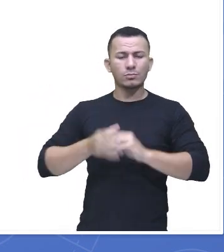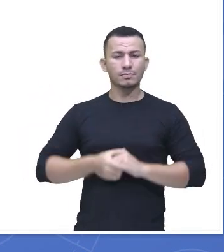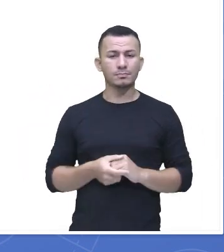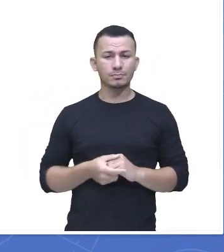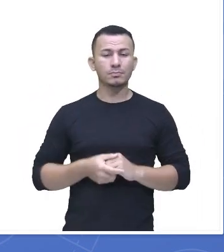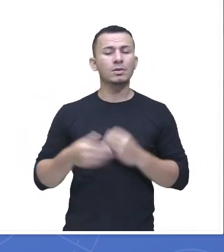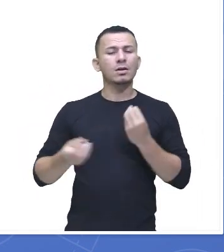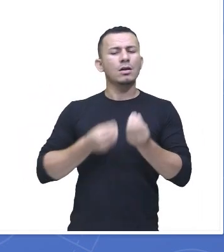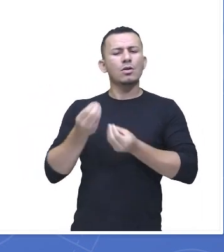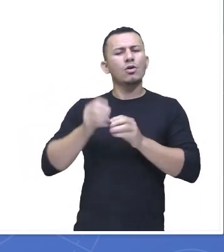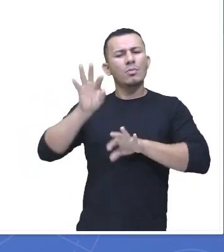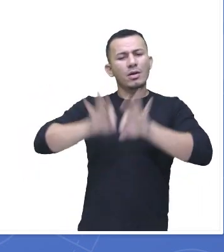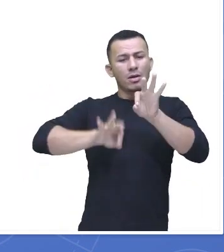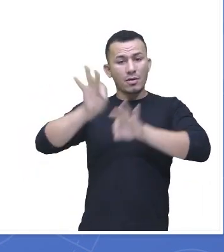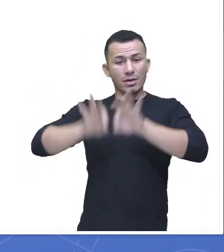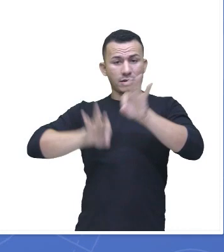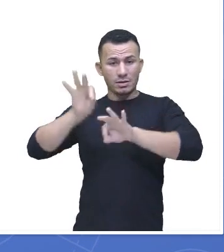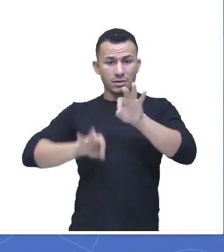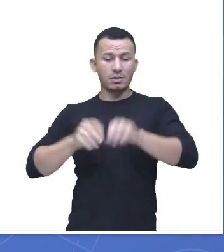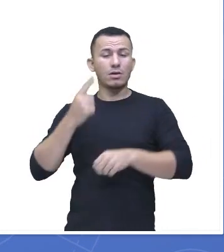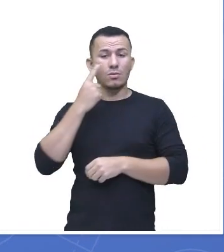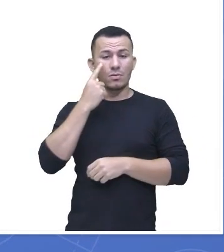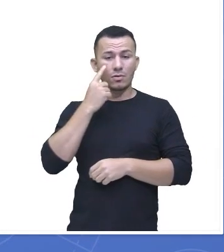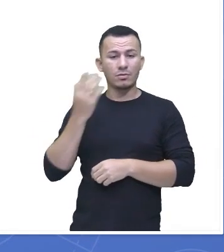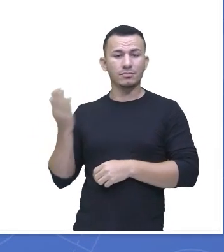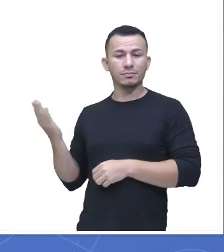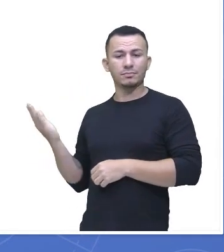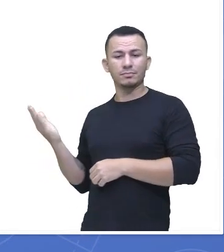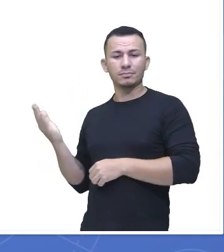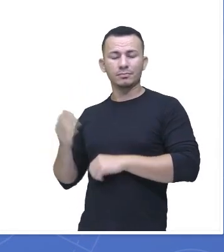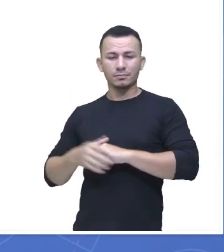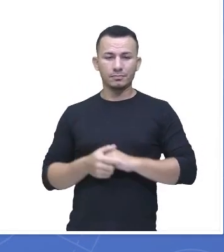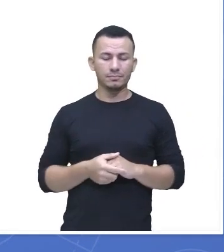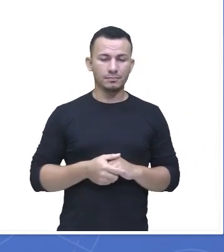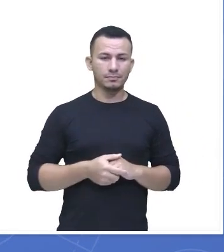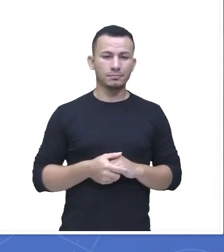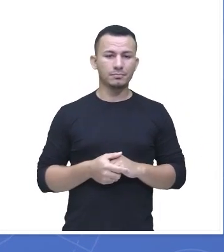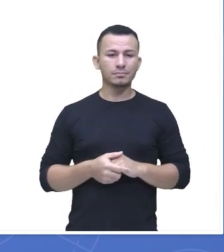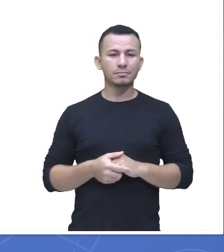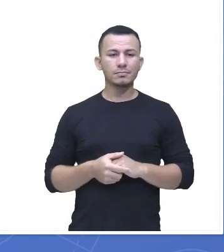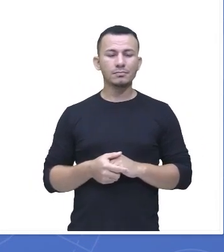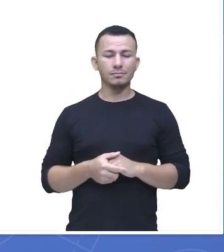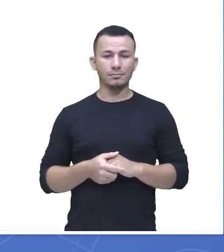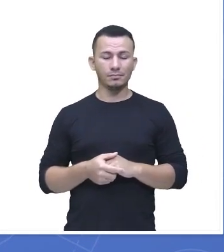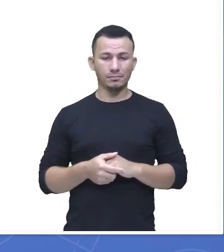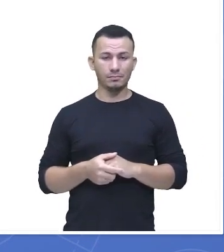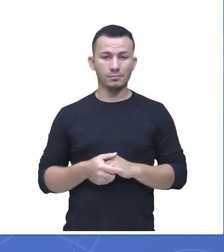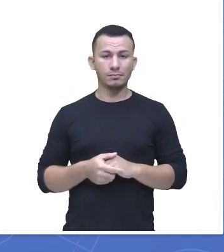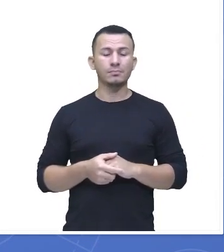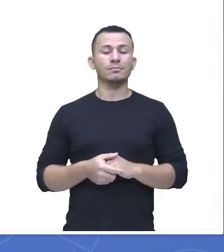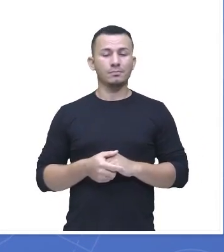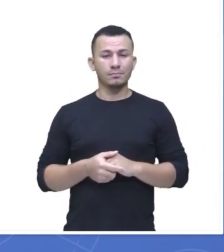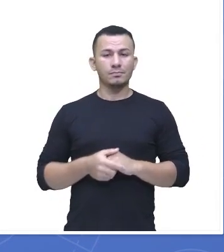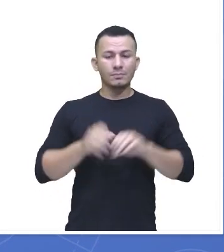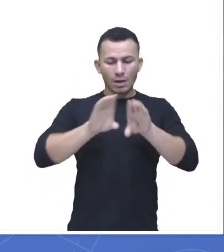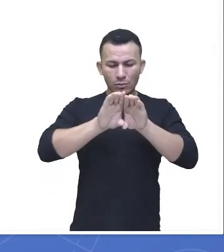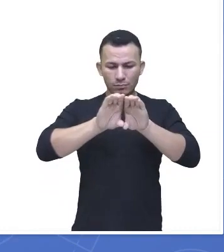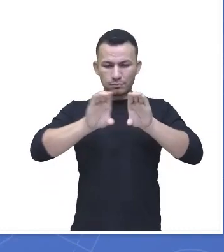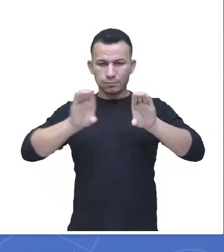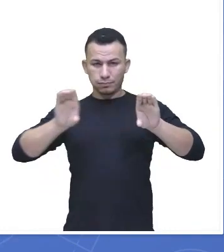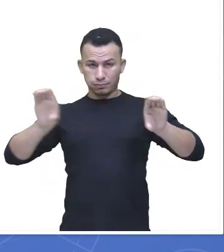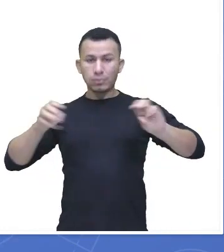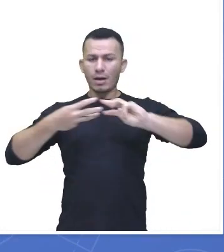como é a sua organização. Na verdade, do macro para o micro, tá bom? Então, observem aí novamente a nossa